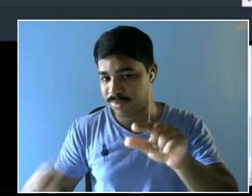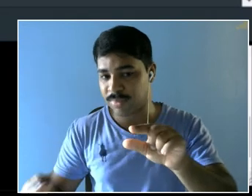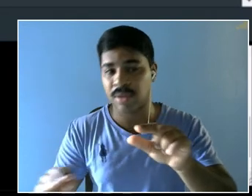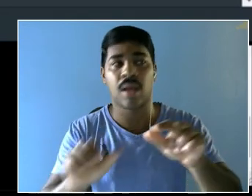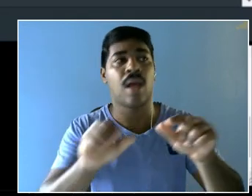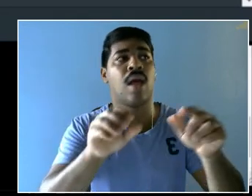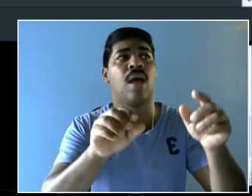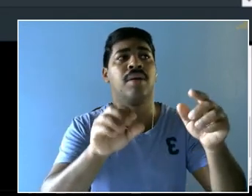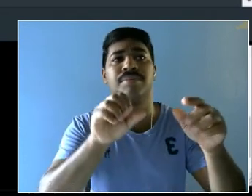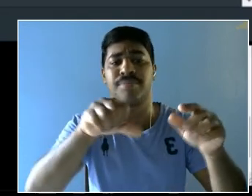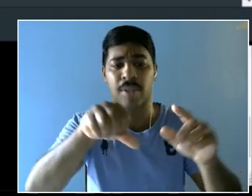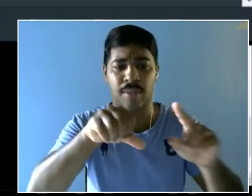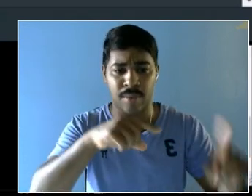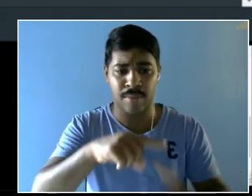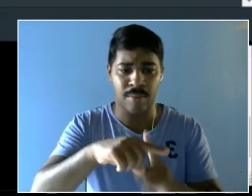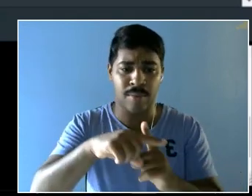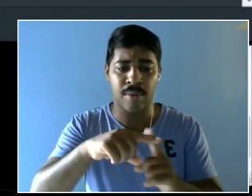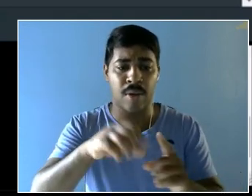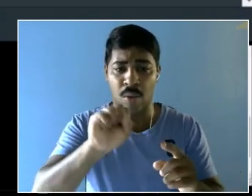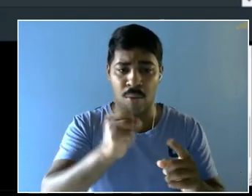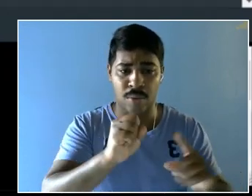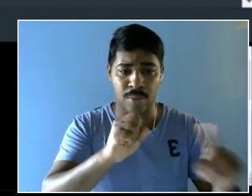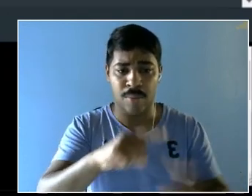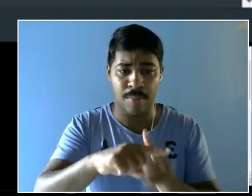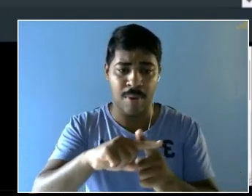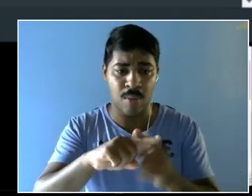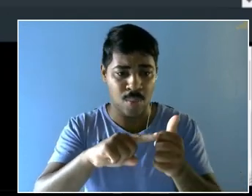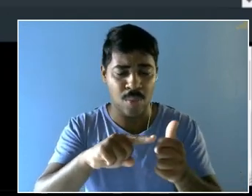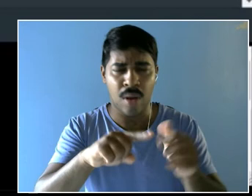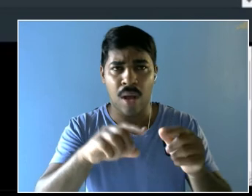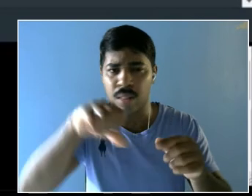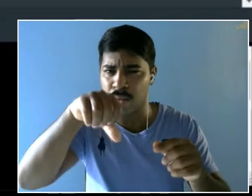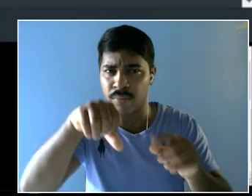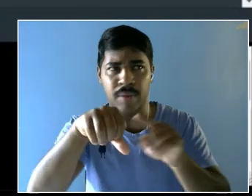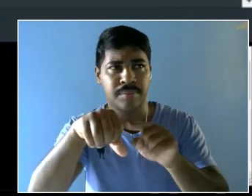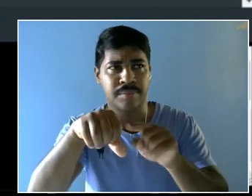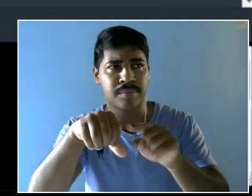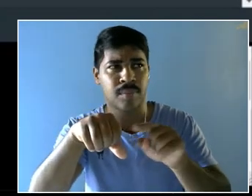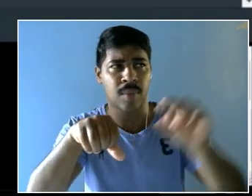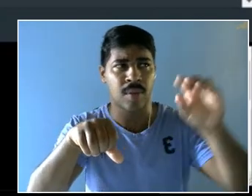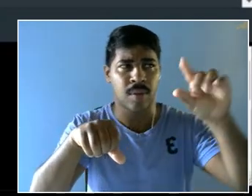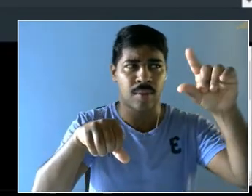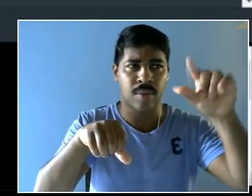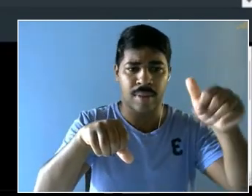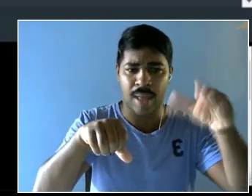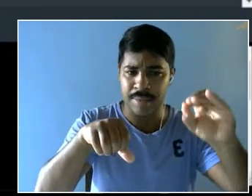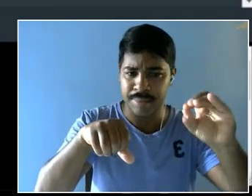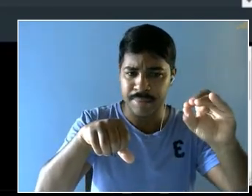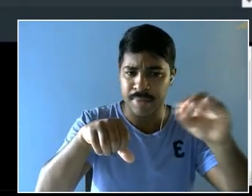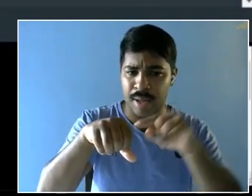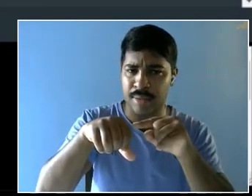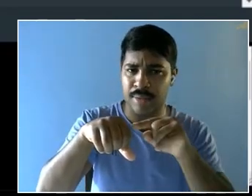dá 10. 10 é guardado na variável. Então, nós vamos lá mais uma vez. 10 é menor do que 10?